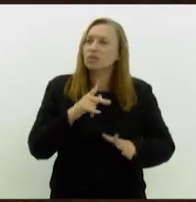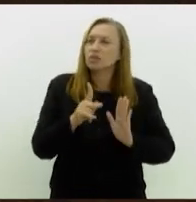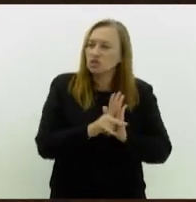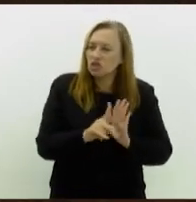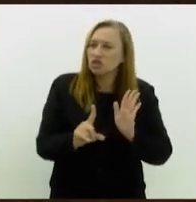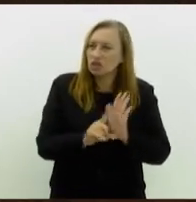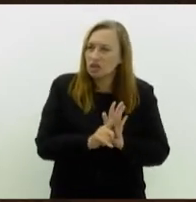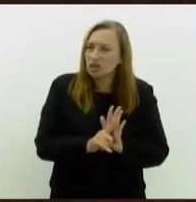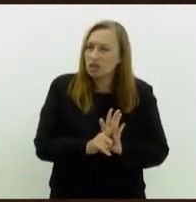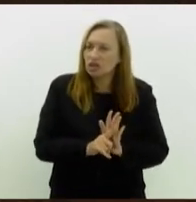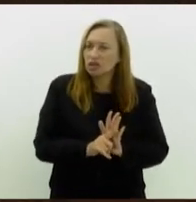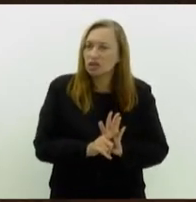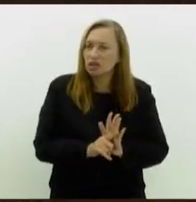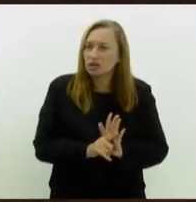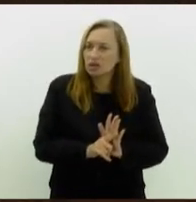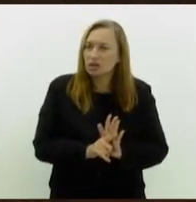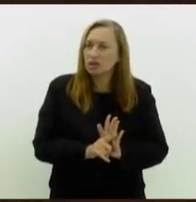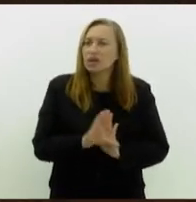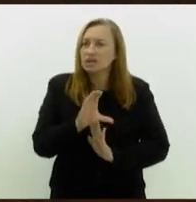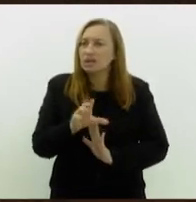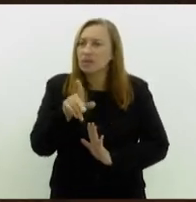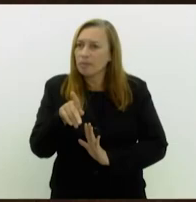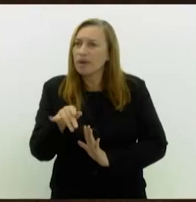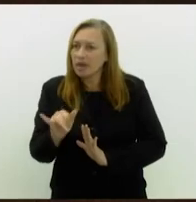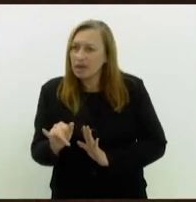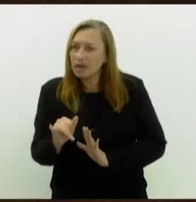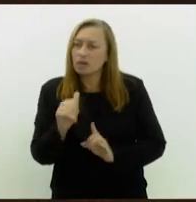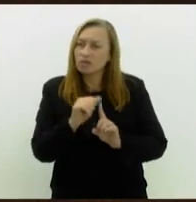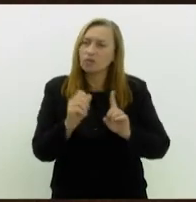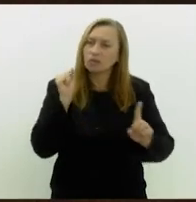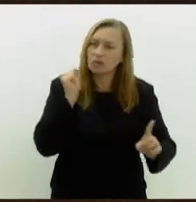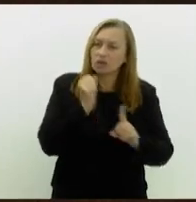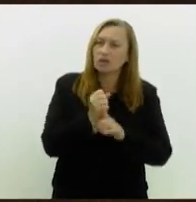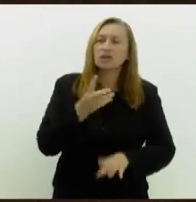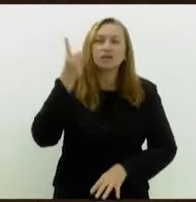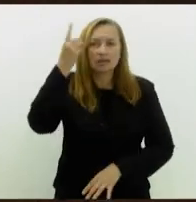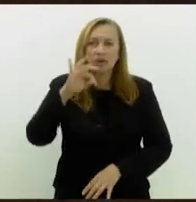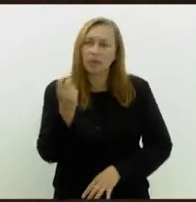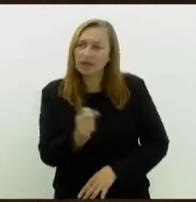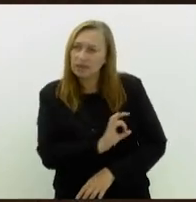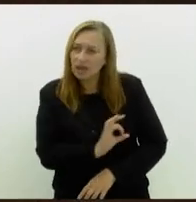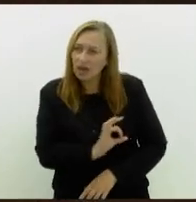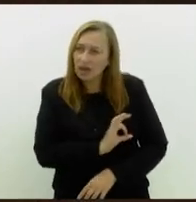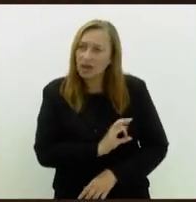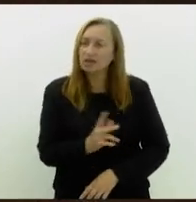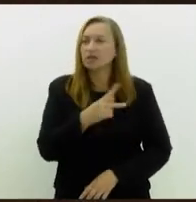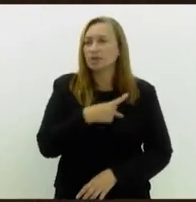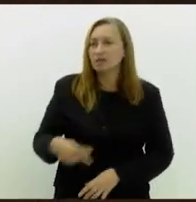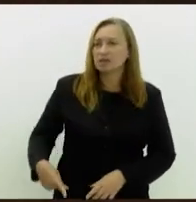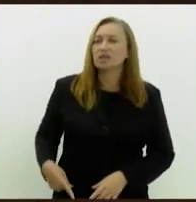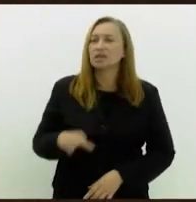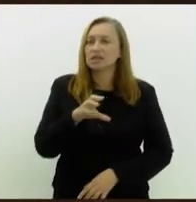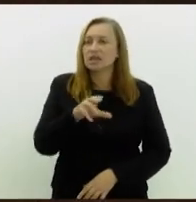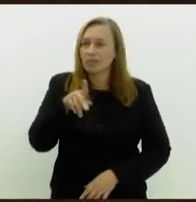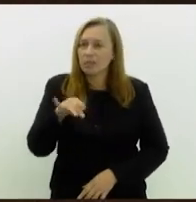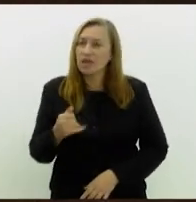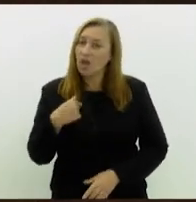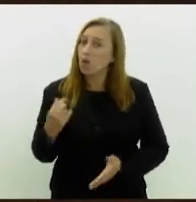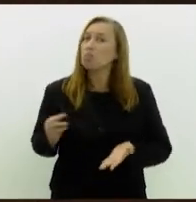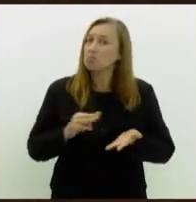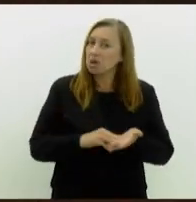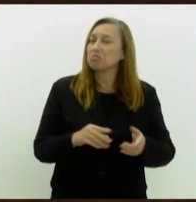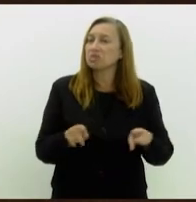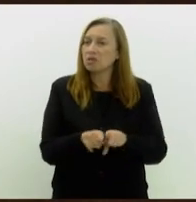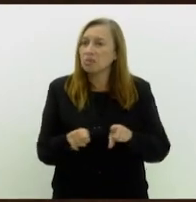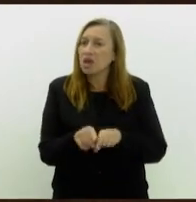lei inclusive foi feito uma CPI sobre o feminicídio deputada Marta Rocha presidiu essa CPI eu pude ser membro também